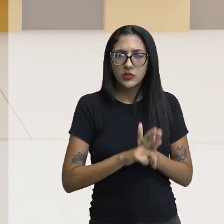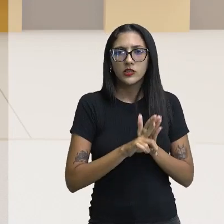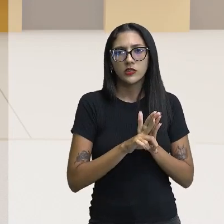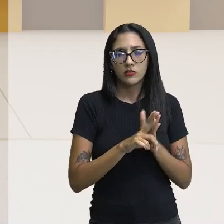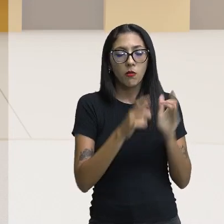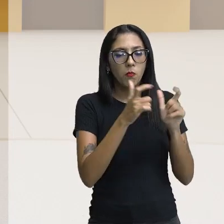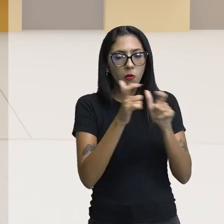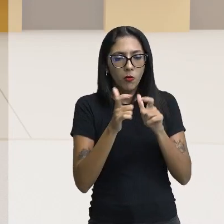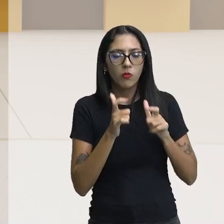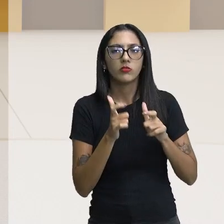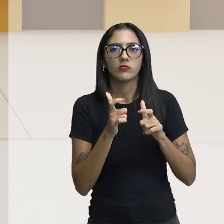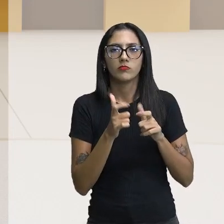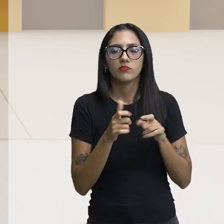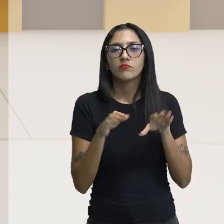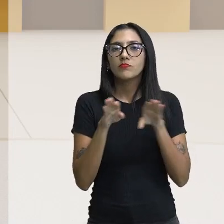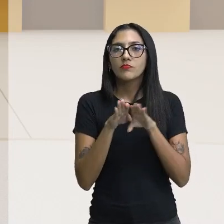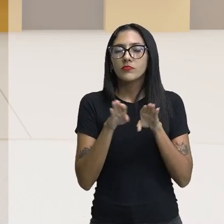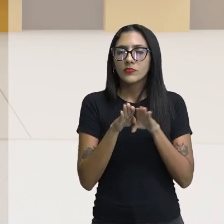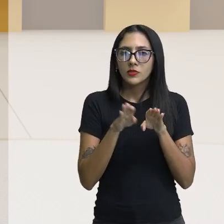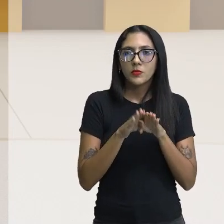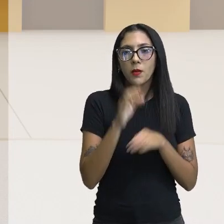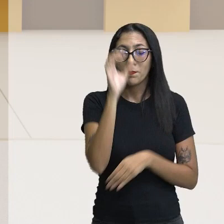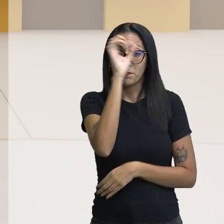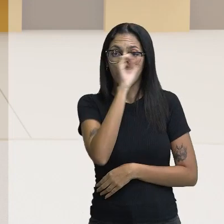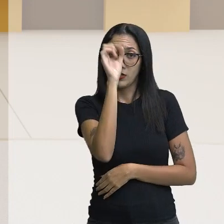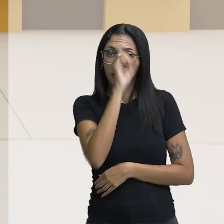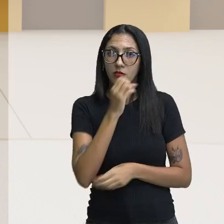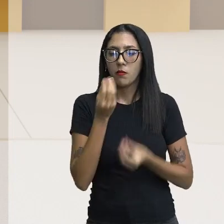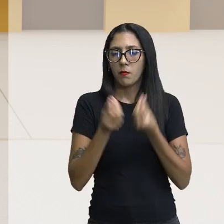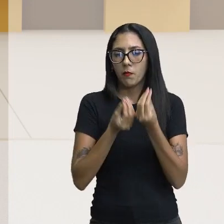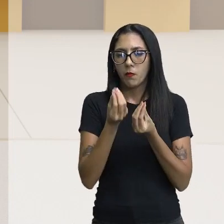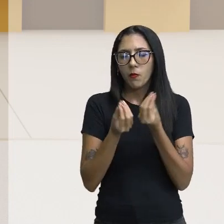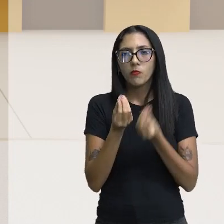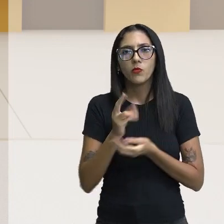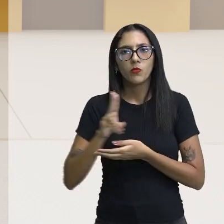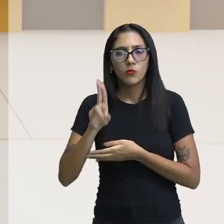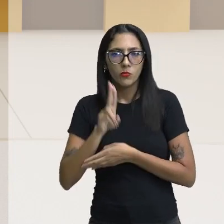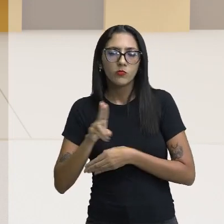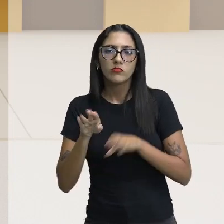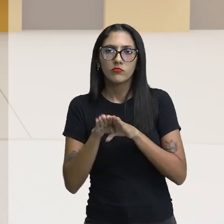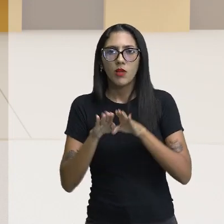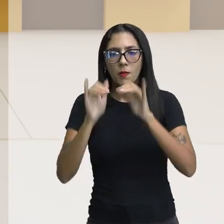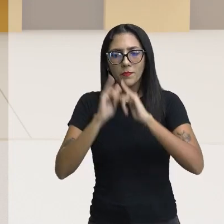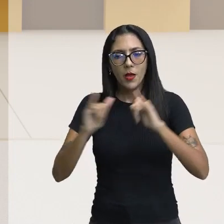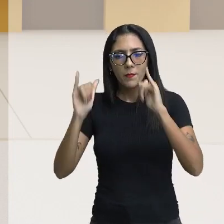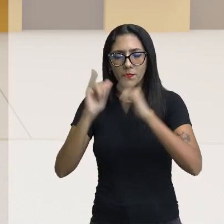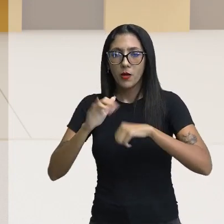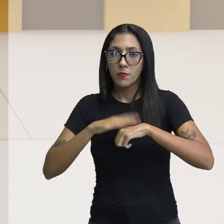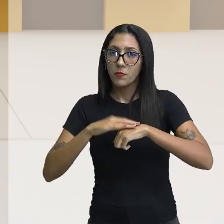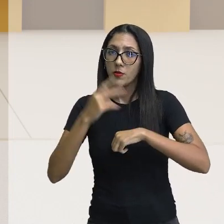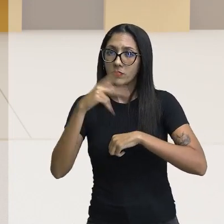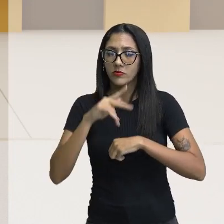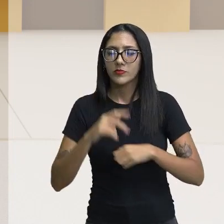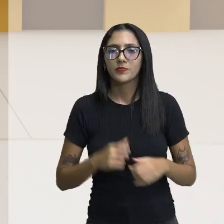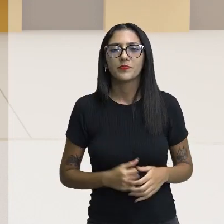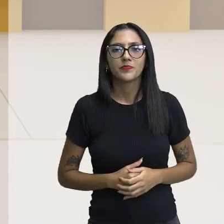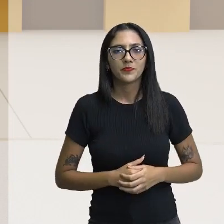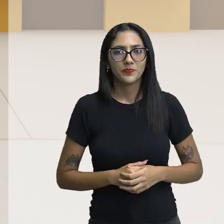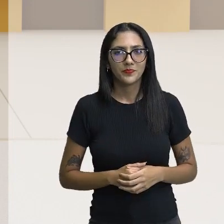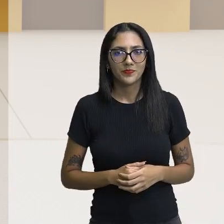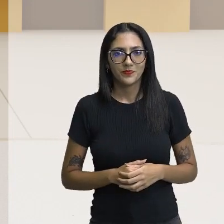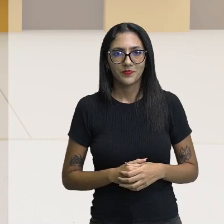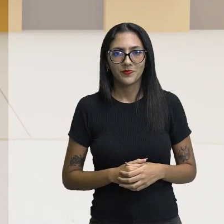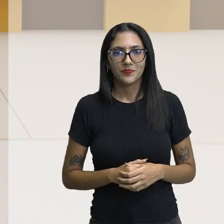desses meios e também aprendam a fazer, a utilizar e fazer a divulgação do trabalho de vocês. Então, qual é o que a gente tem aqui